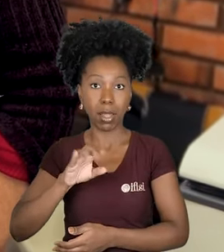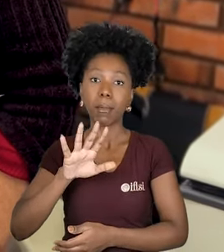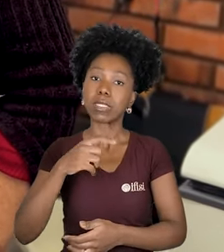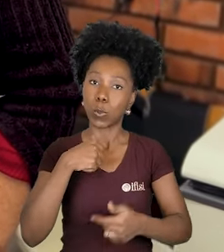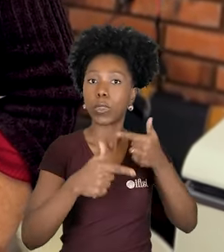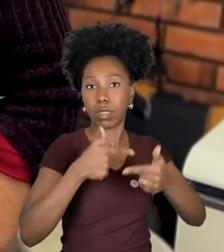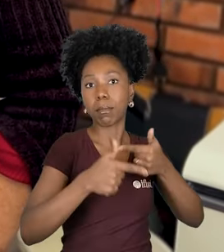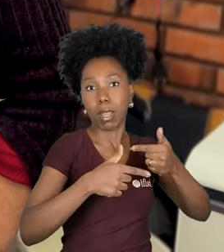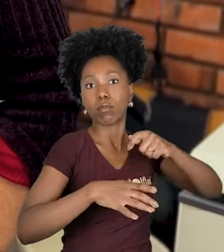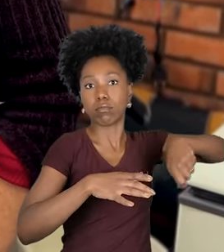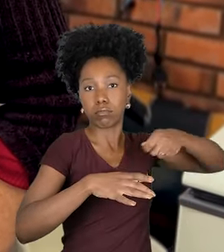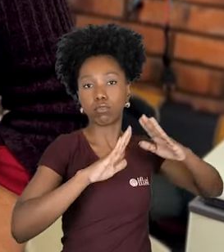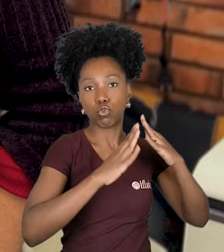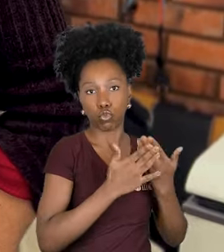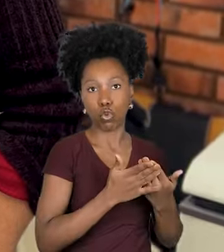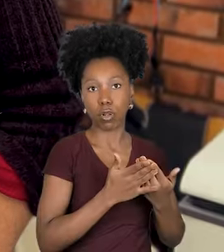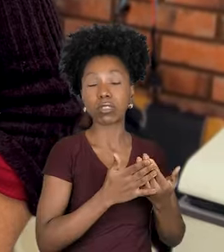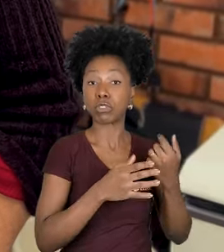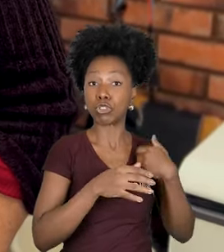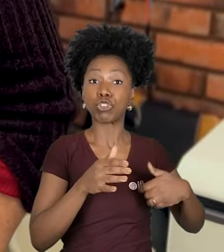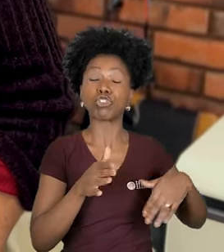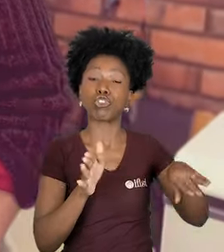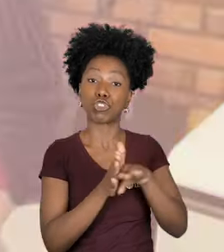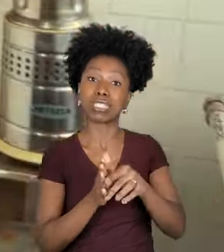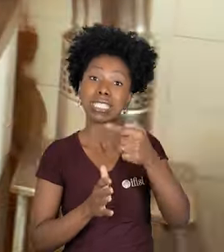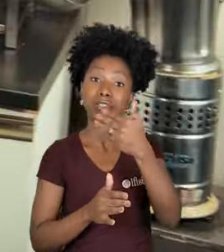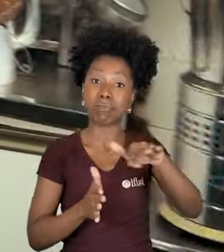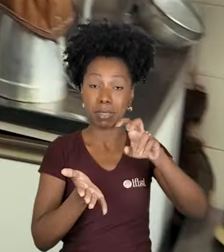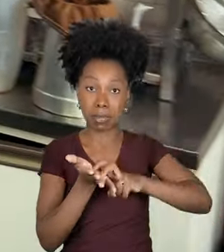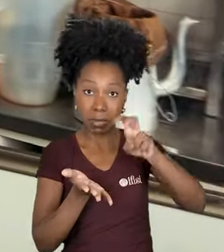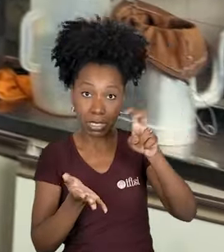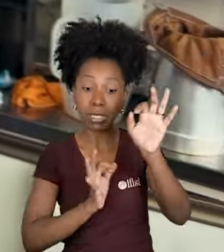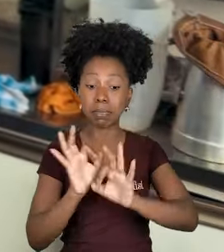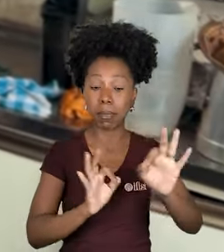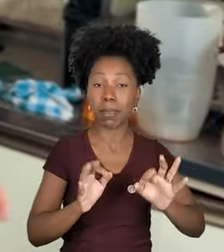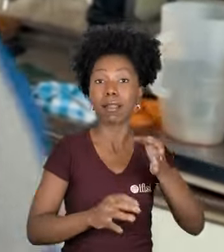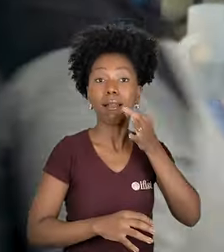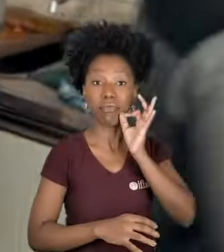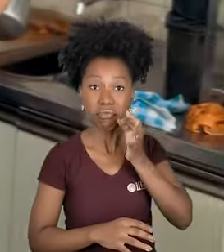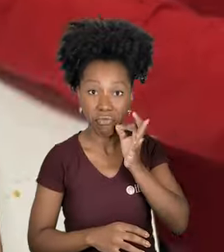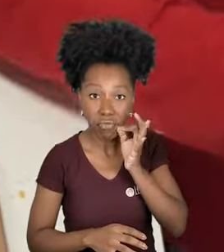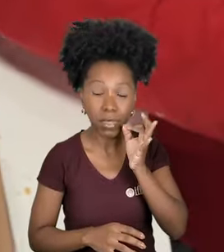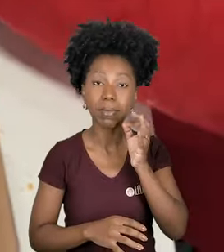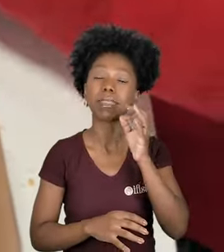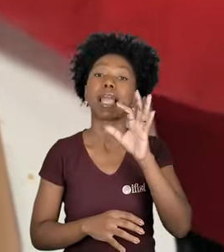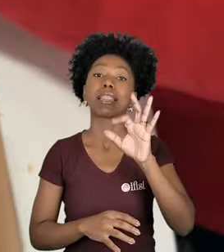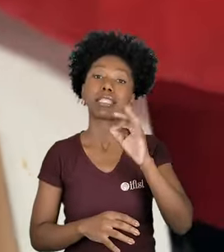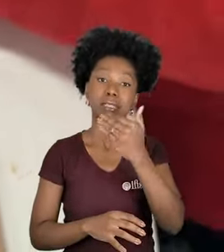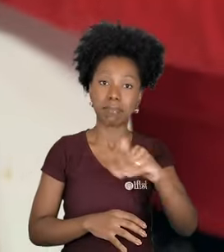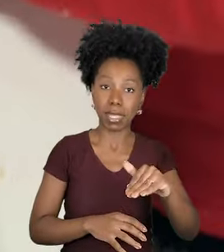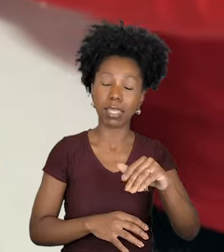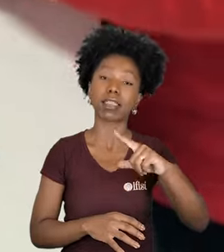eu sou merendeira da escola. A gente chega às 7h30 da manhã, a gente prepara o café da manhã,